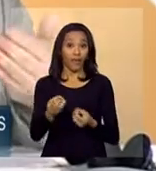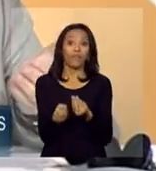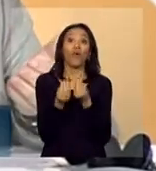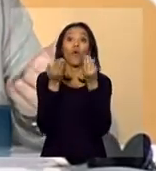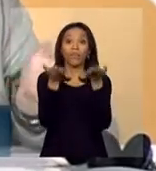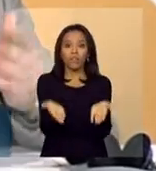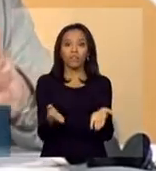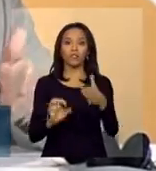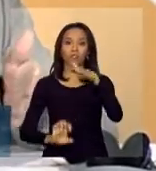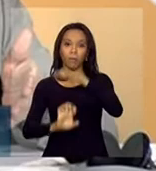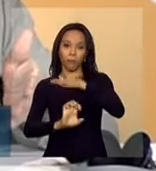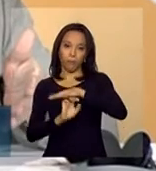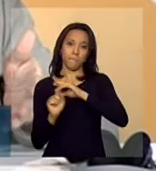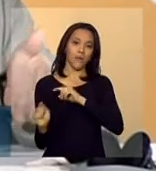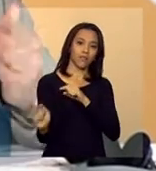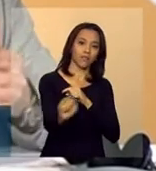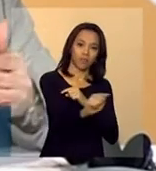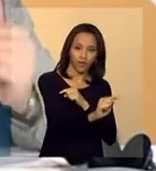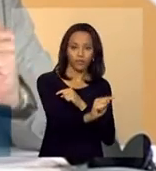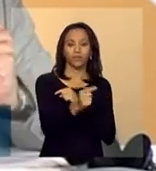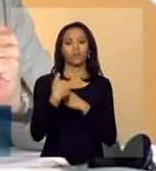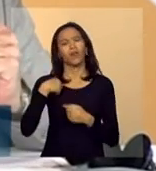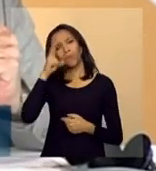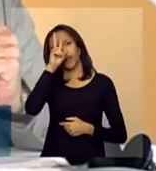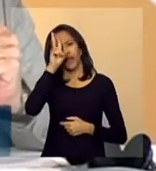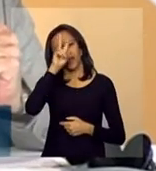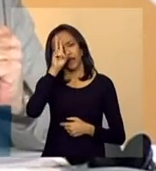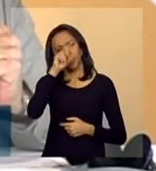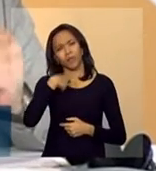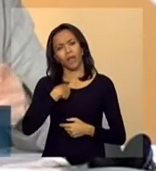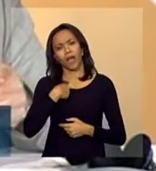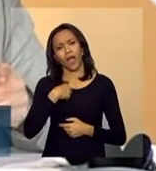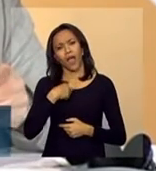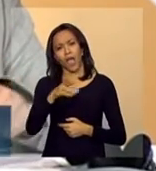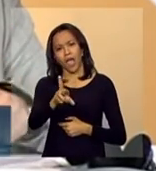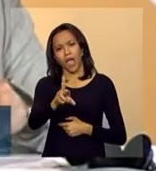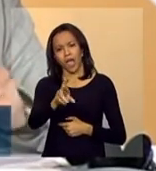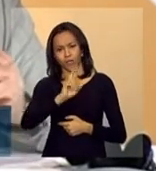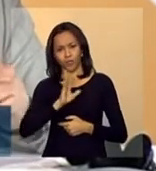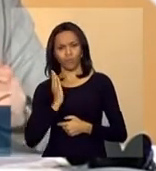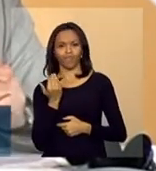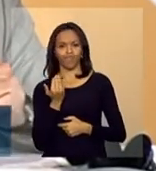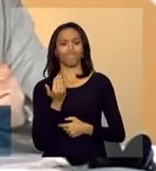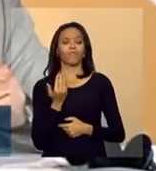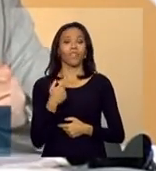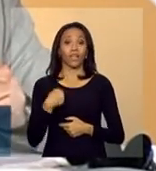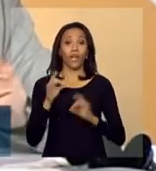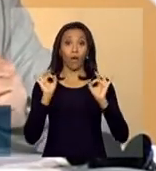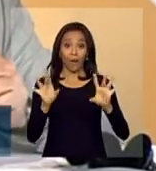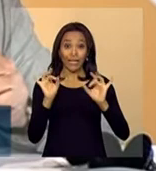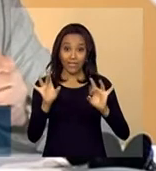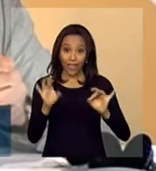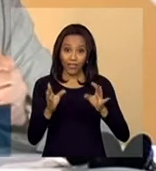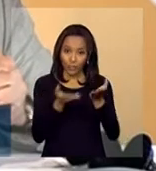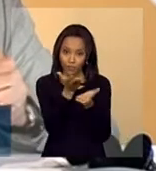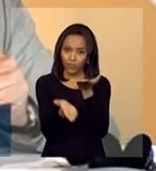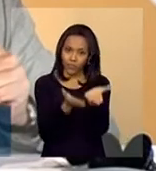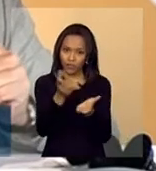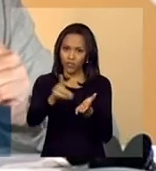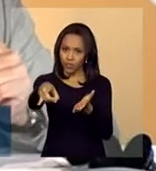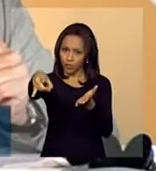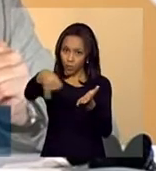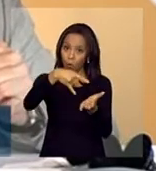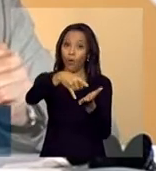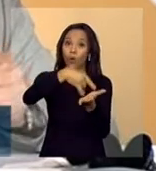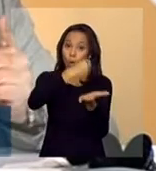Mas, evidentemente, mesmo não sendo 100, eu lembro que, na resposta anterior, eu havia lembrado que o nível da qualidade de serviço contratado e